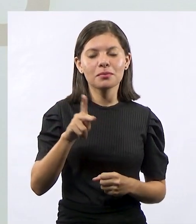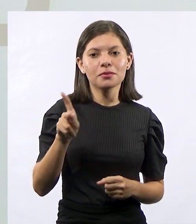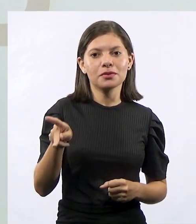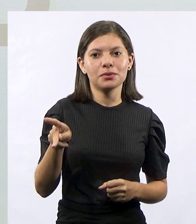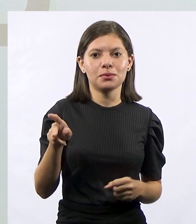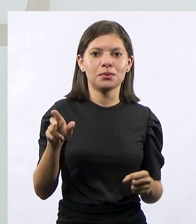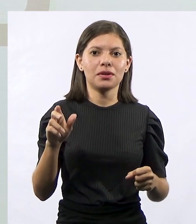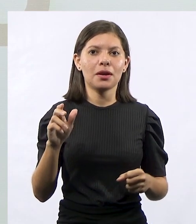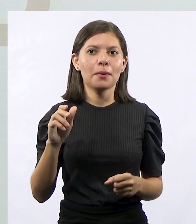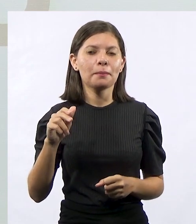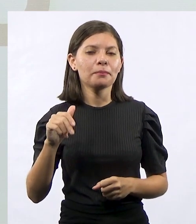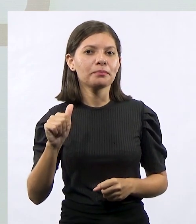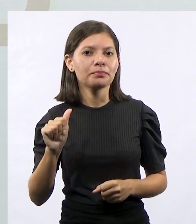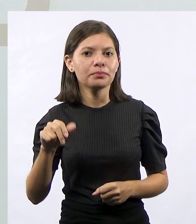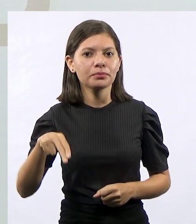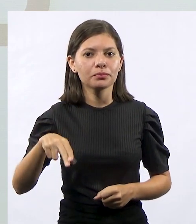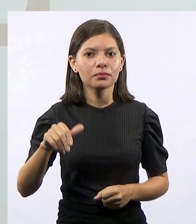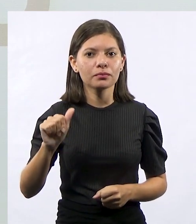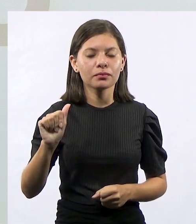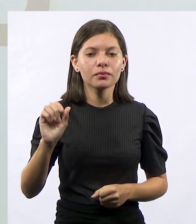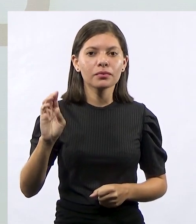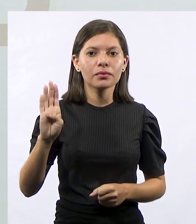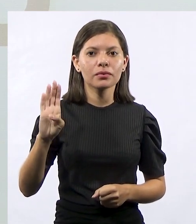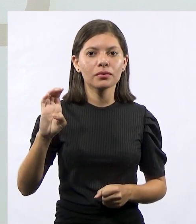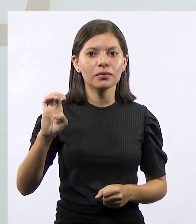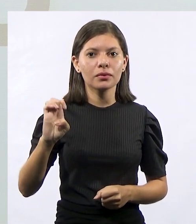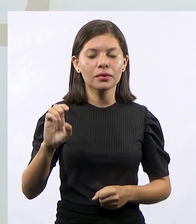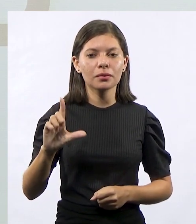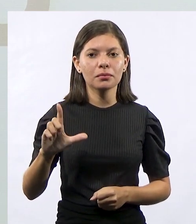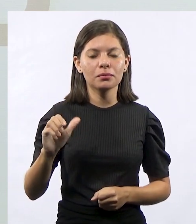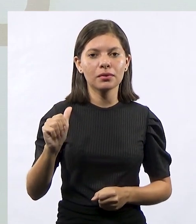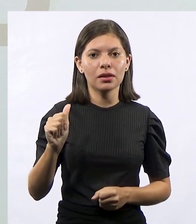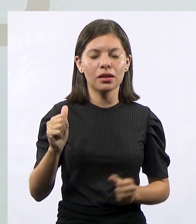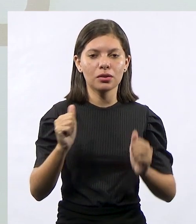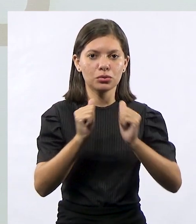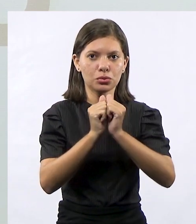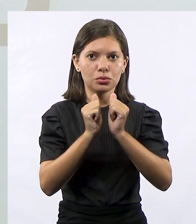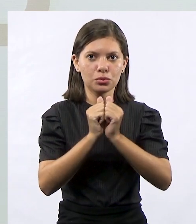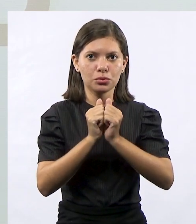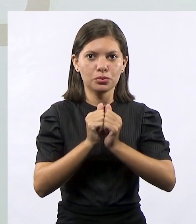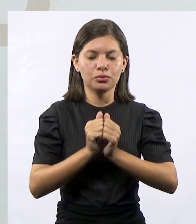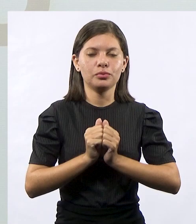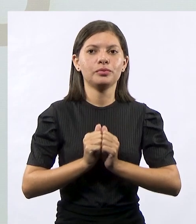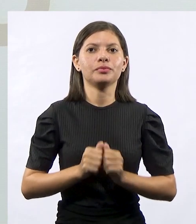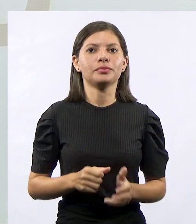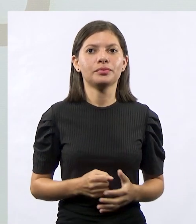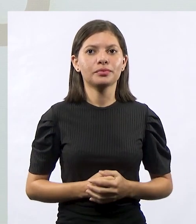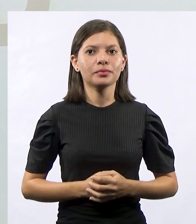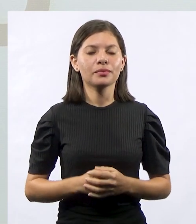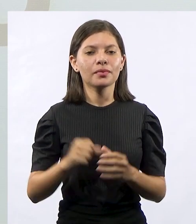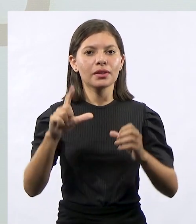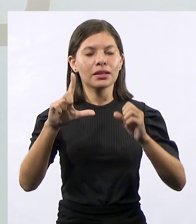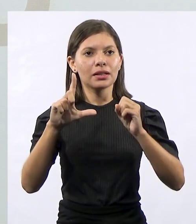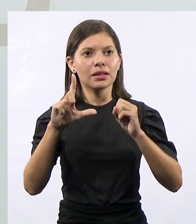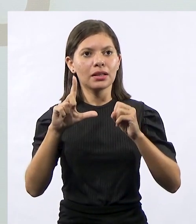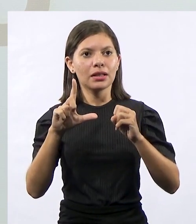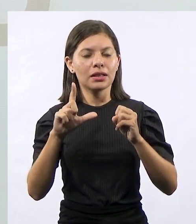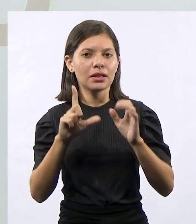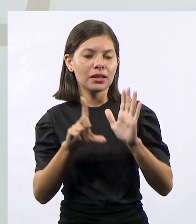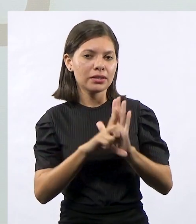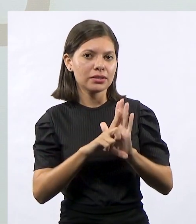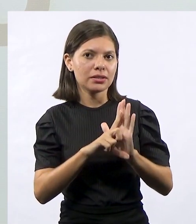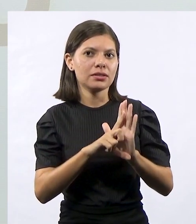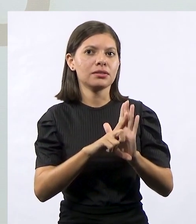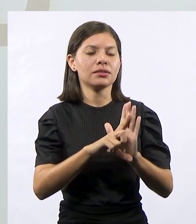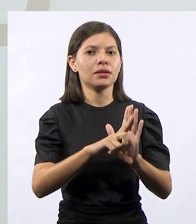professora Anabela Barbosa. Juntinhos estamos na jornada de legislação educacional e nesse episódio, especialmente, a